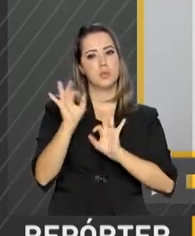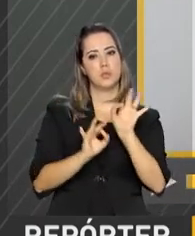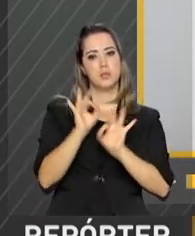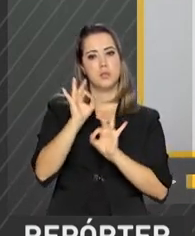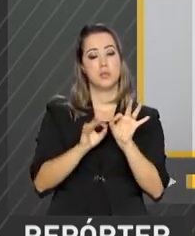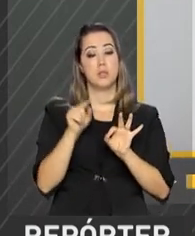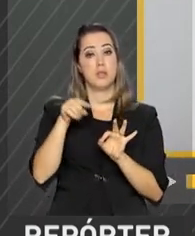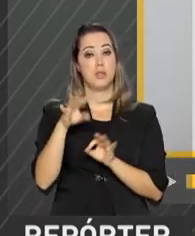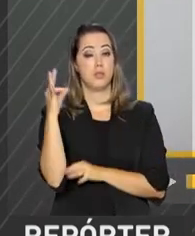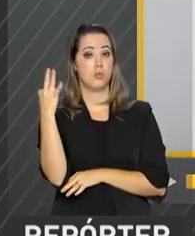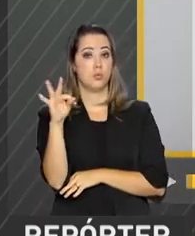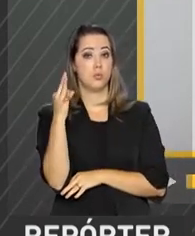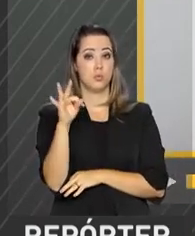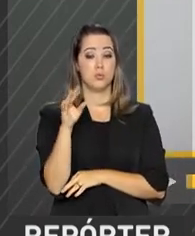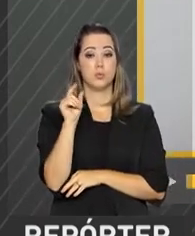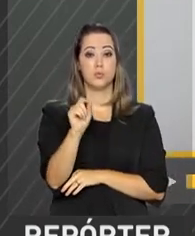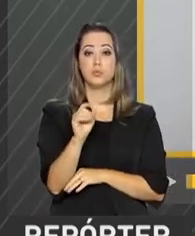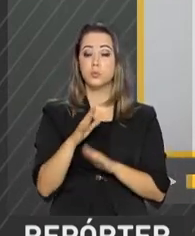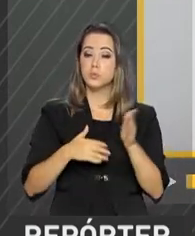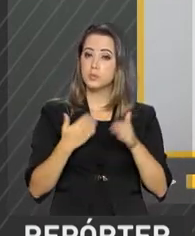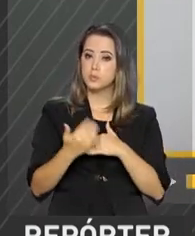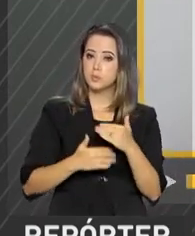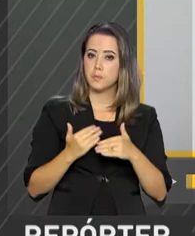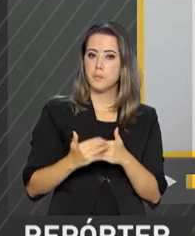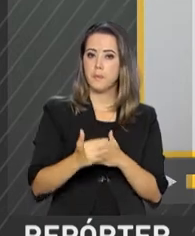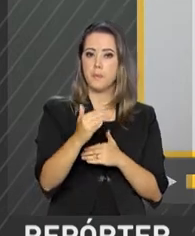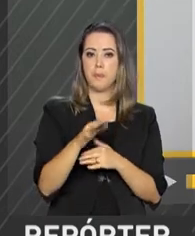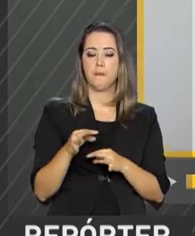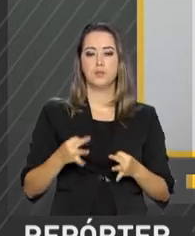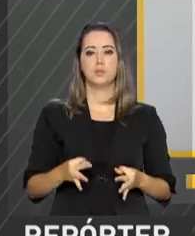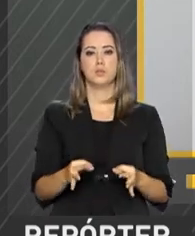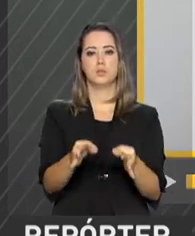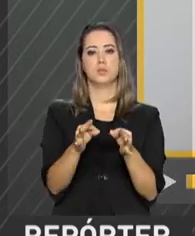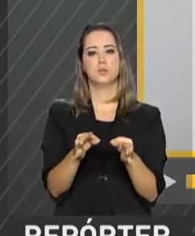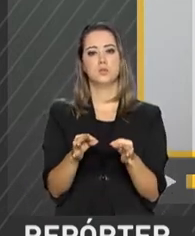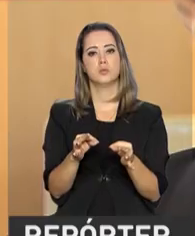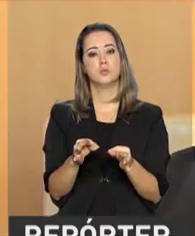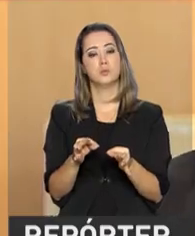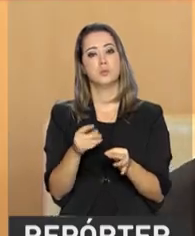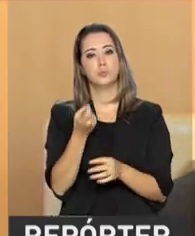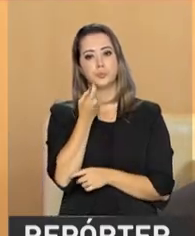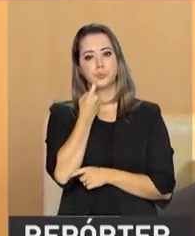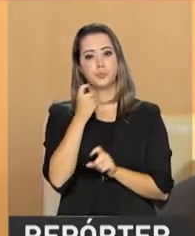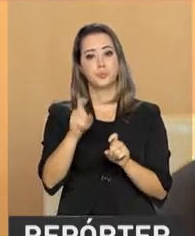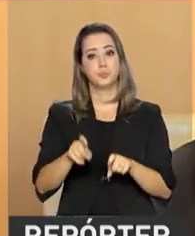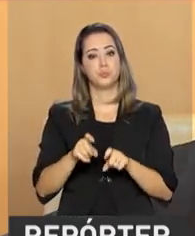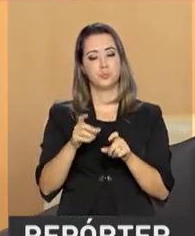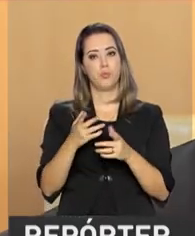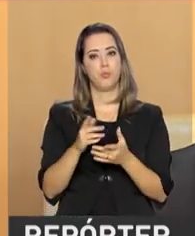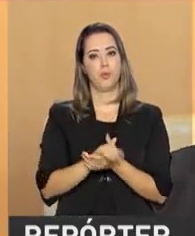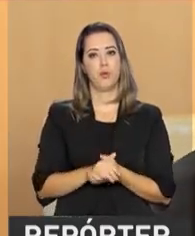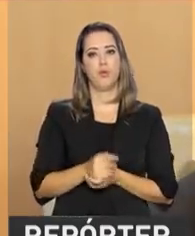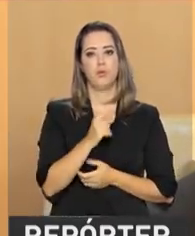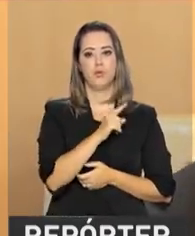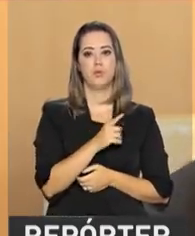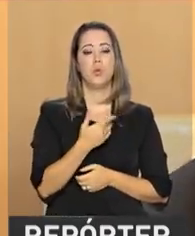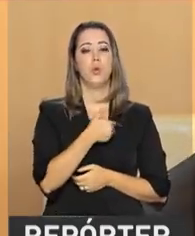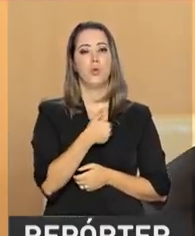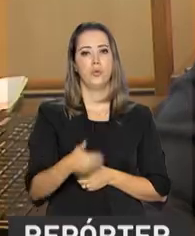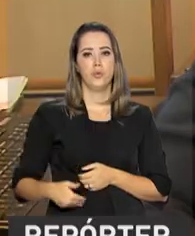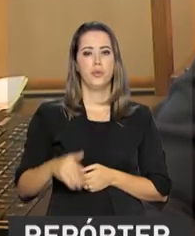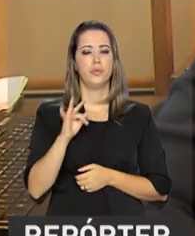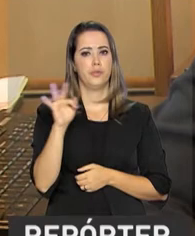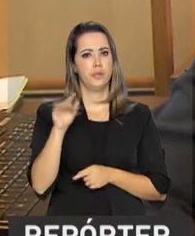no tocantins pra esse desenvolvimento tecnológico da cafeicultura grande também é a meta do governo para o